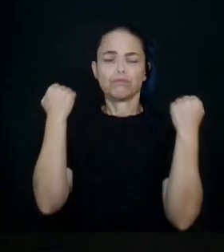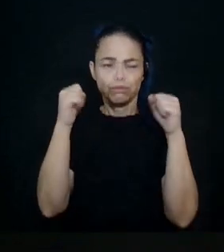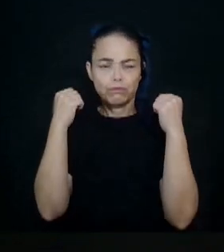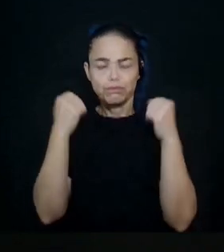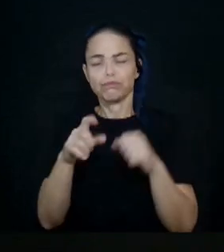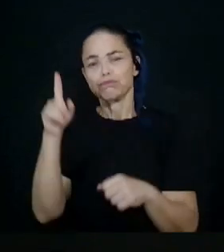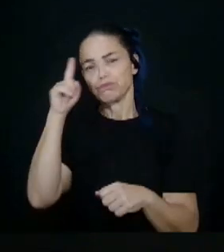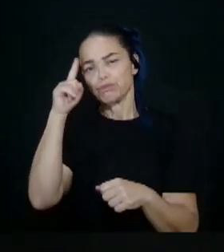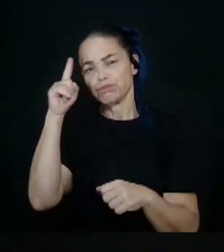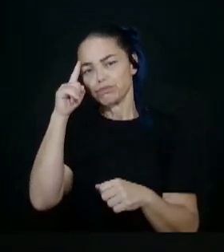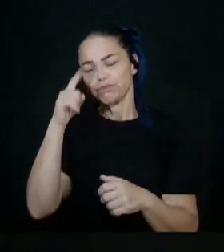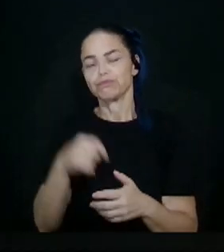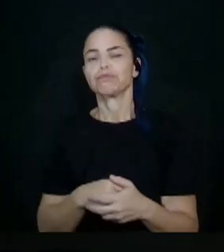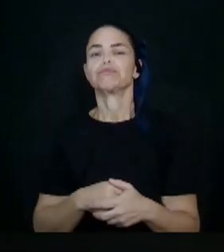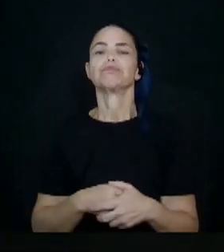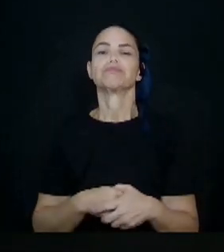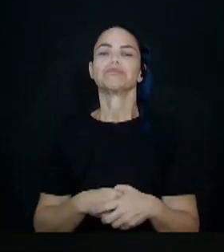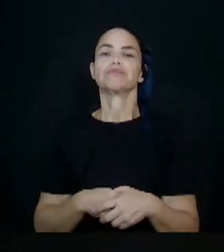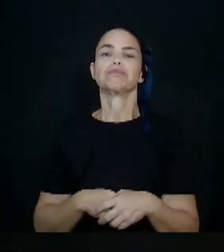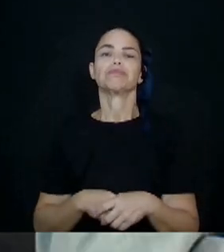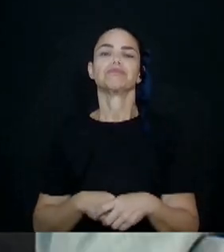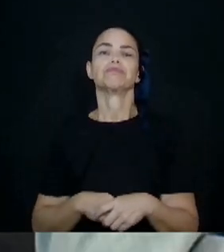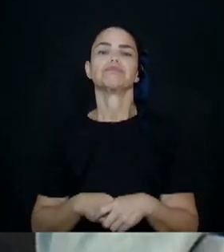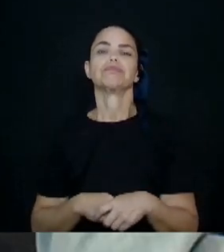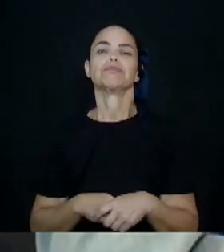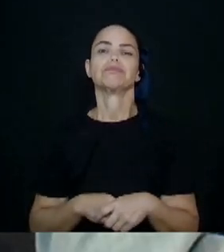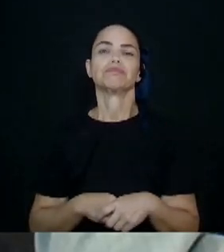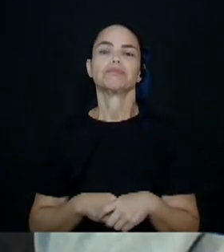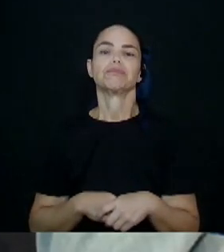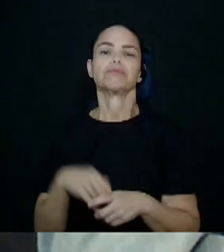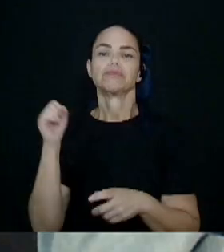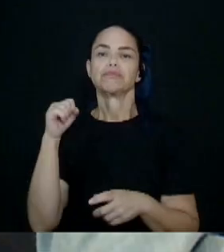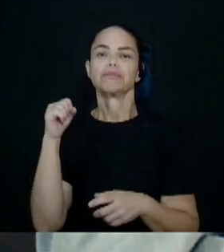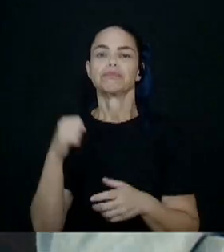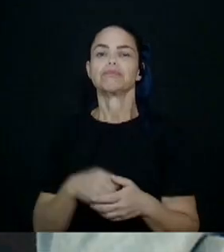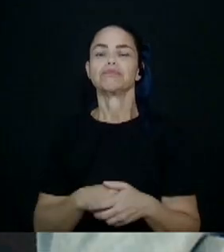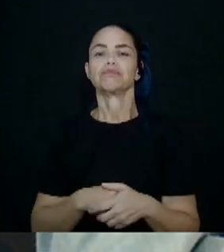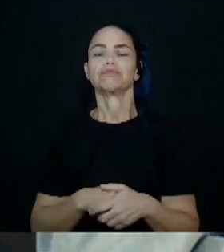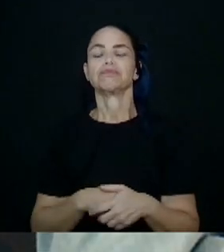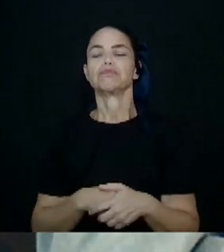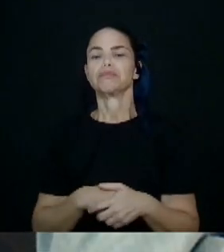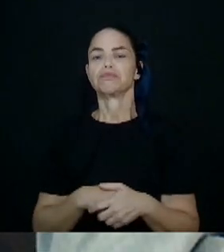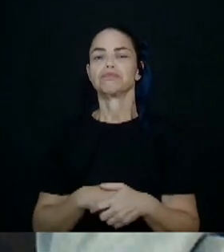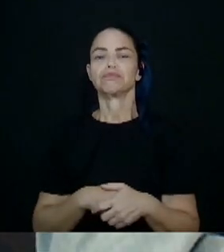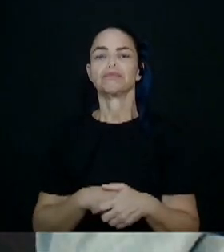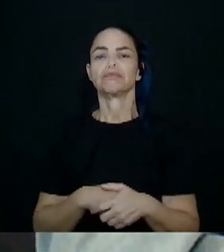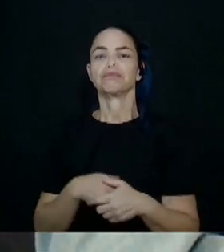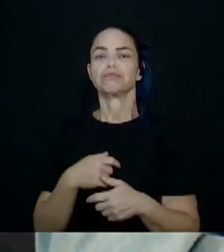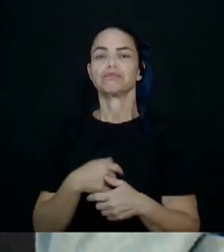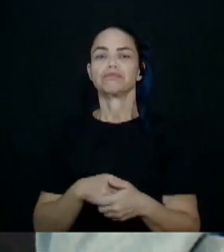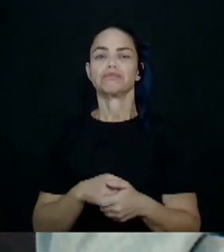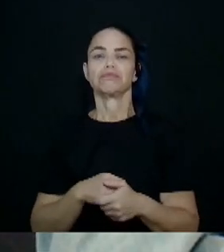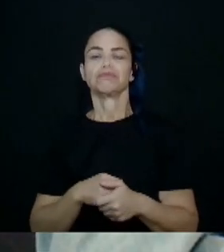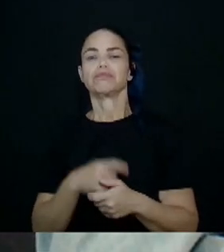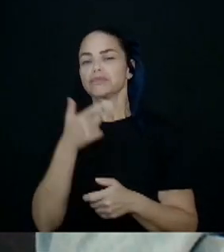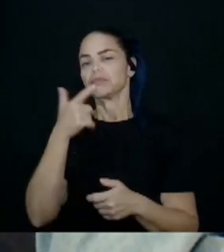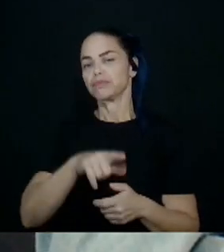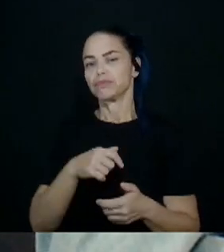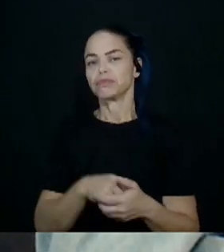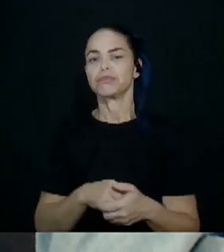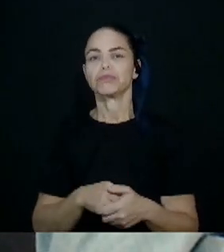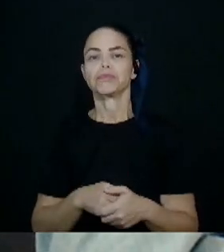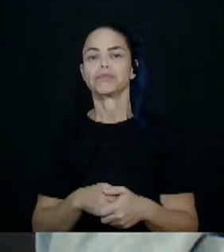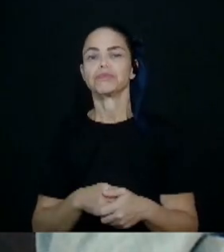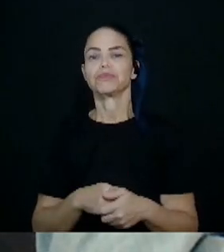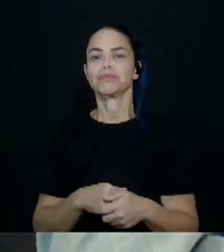dia a dia? Vamos lá, Anne. Sim, sim, com certeza. Eu vou repetir, né?